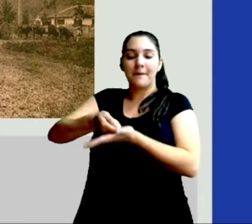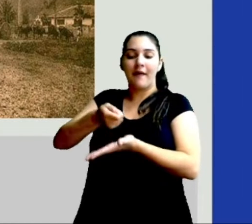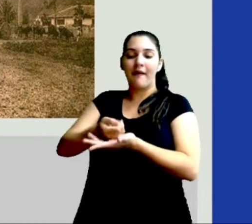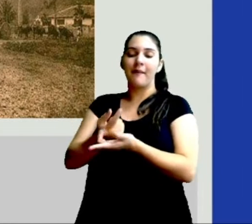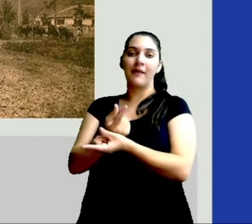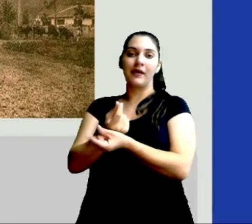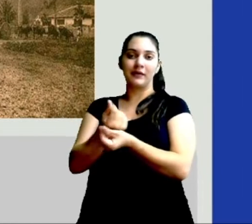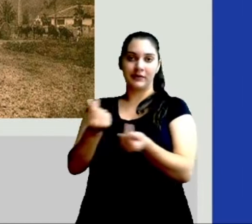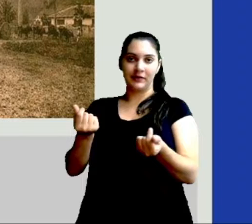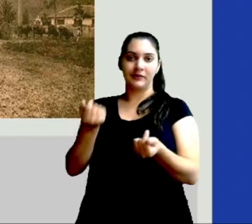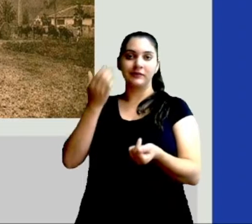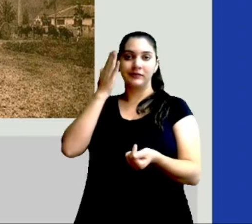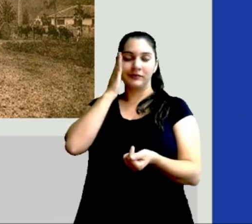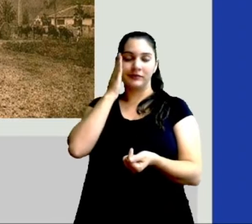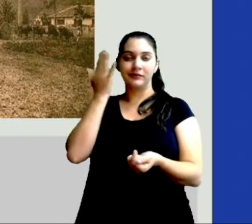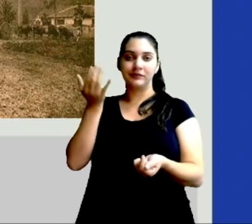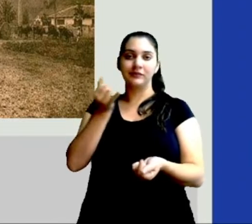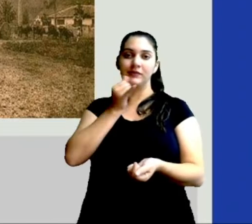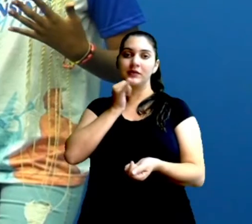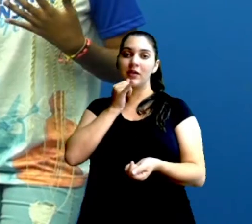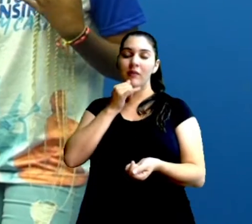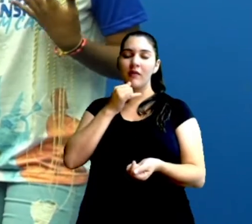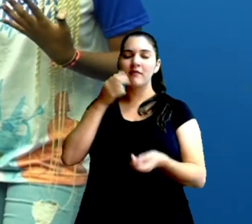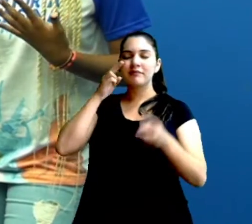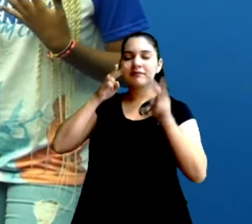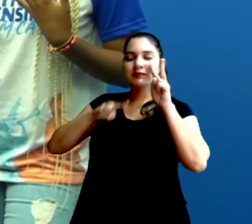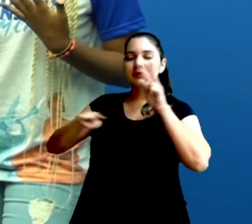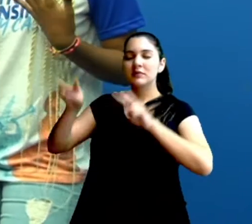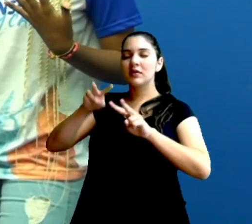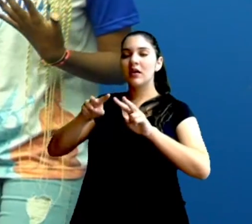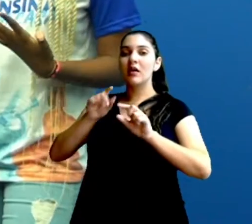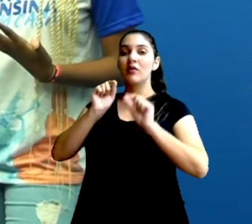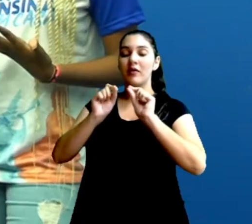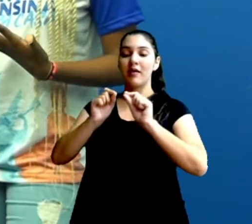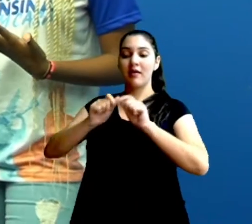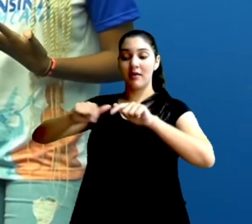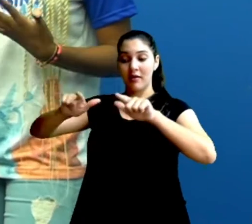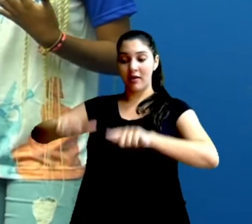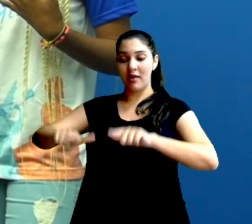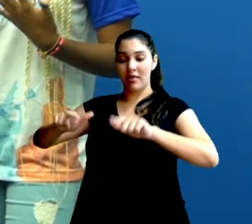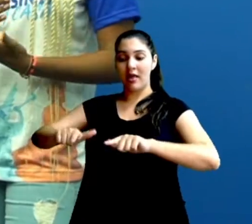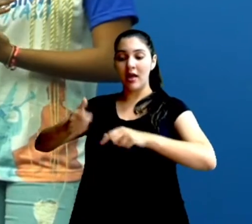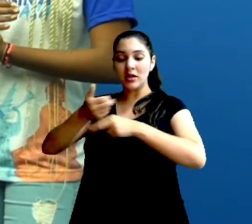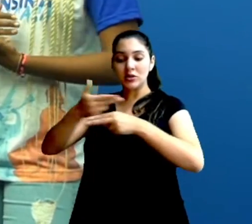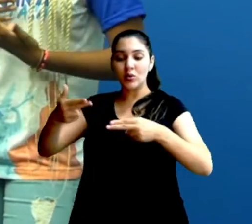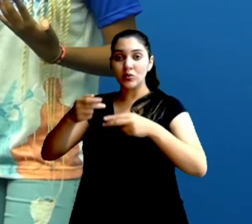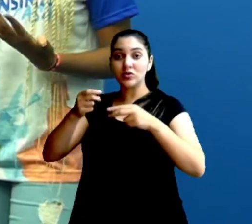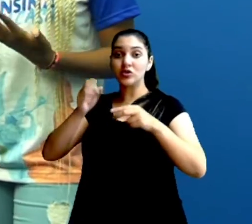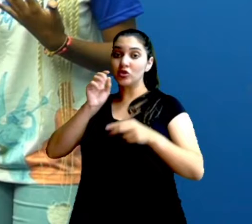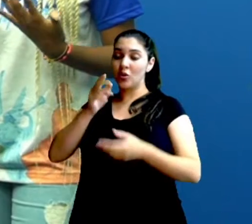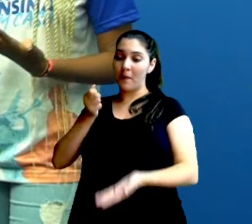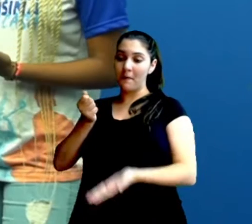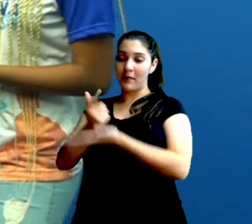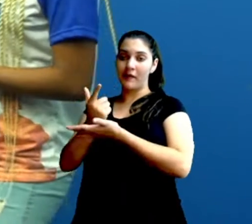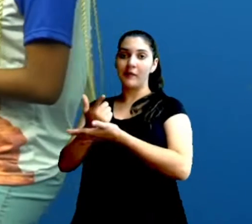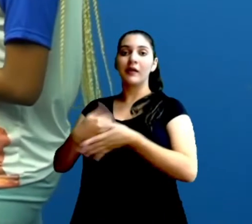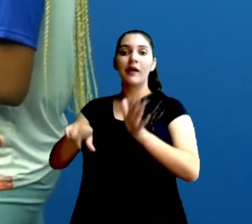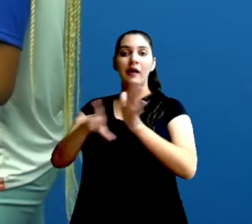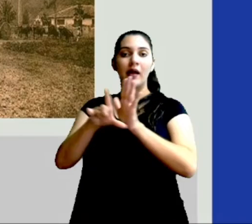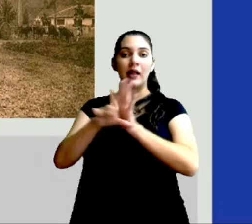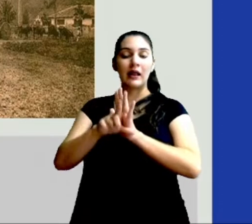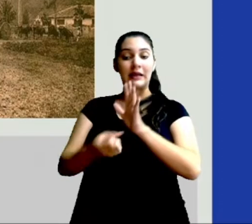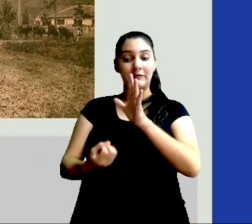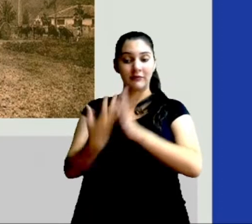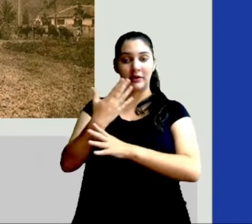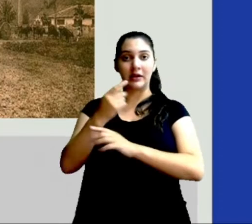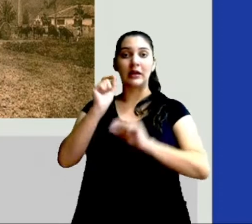dinheiro, entende? E agora vai ter essa visão que a terra é uma mercadoria. Infelizmente, essa lei surge no intuito